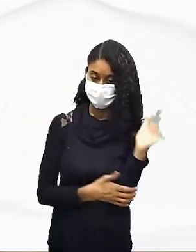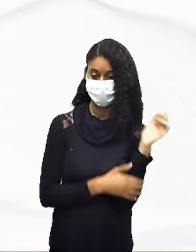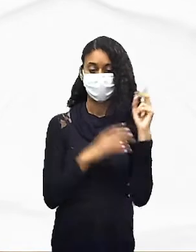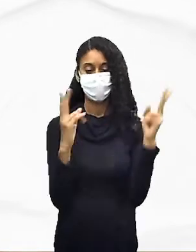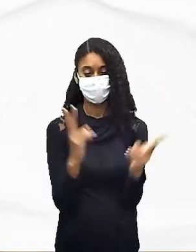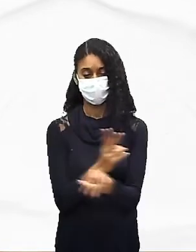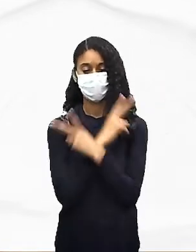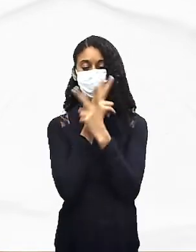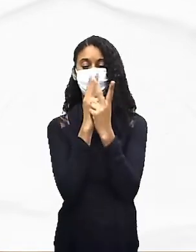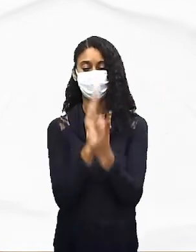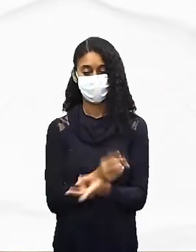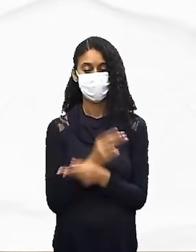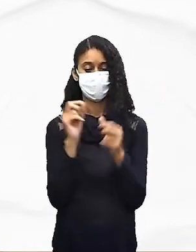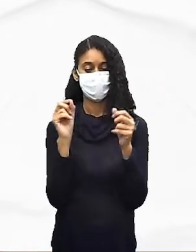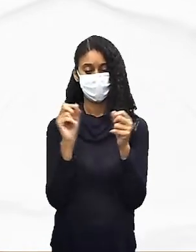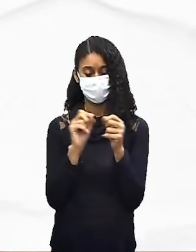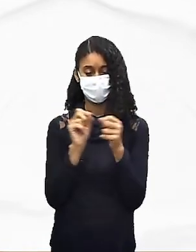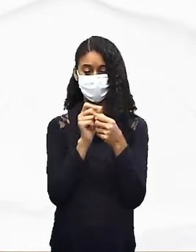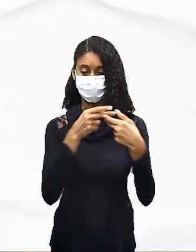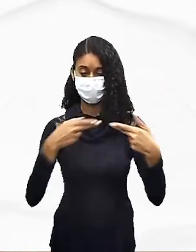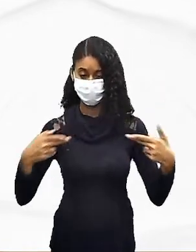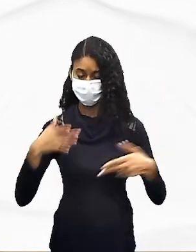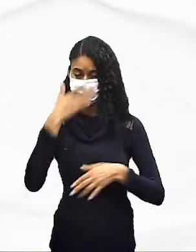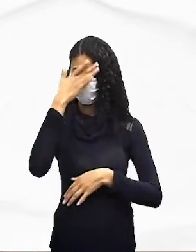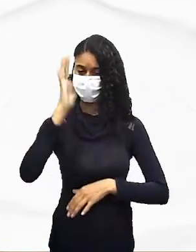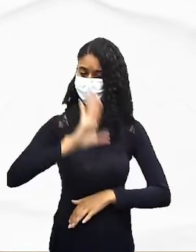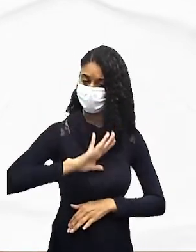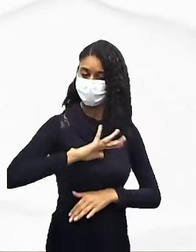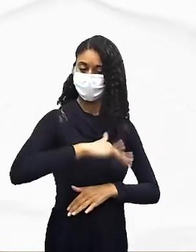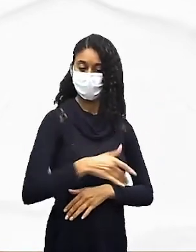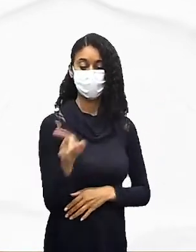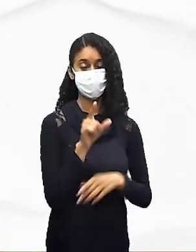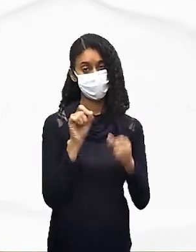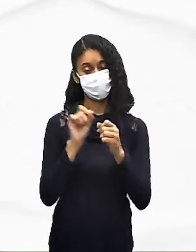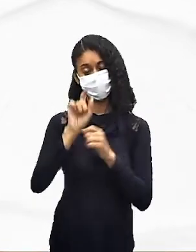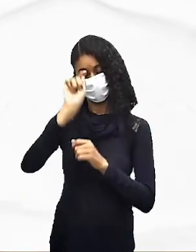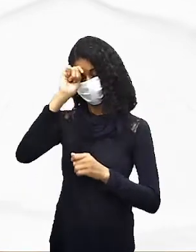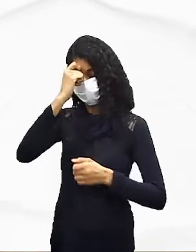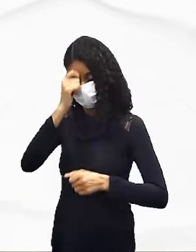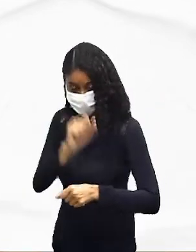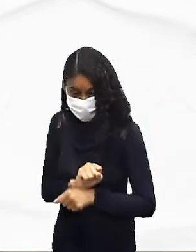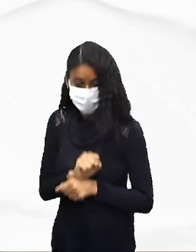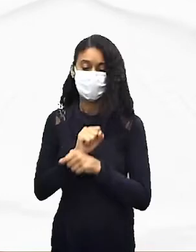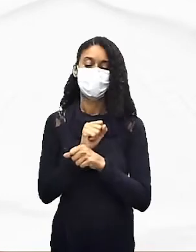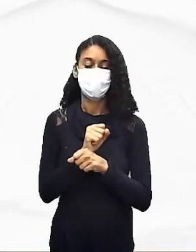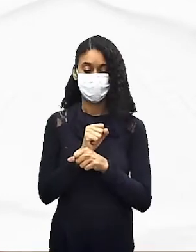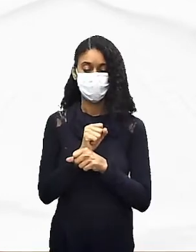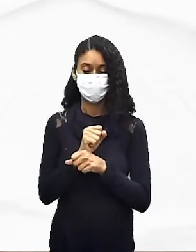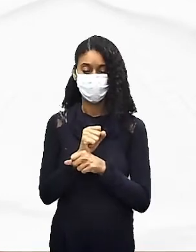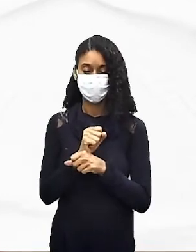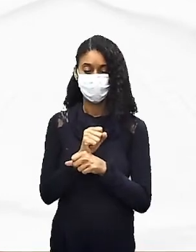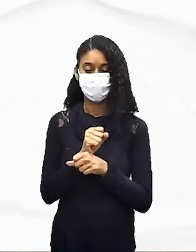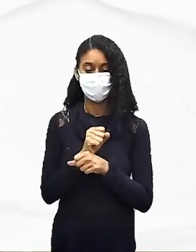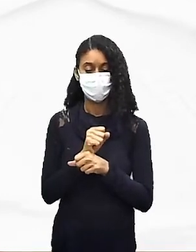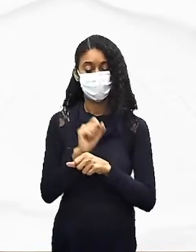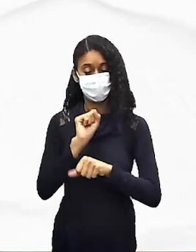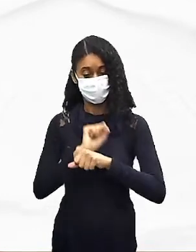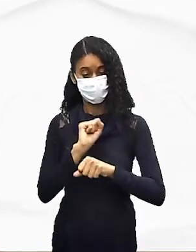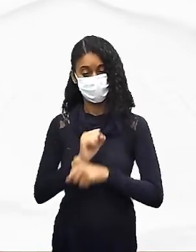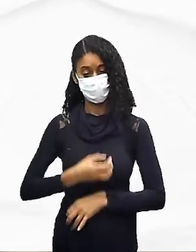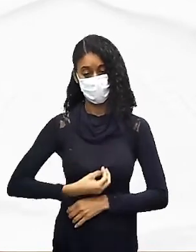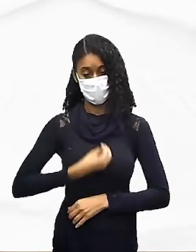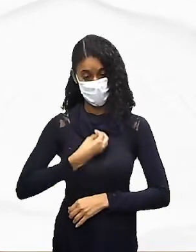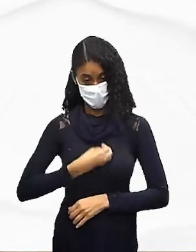de bravos não geram escravos que estimem a vida sem guerra e lidar. É batida assim, é uma coisa